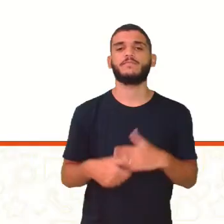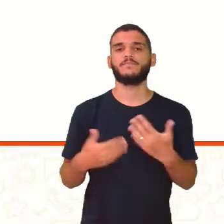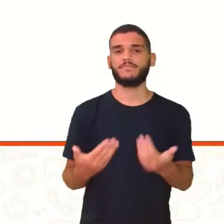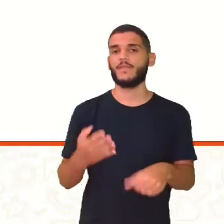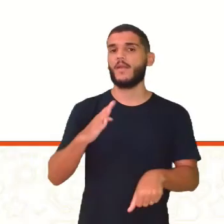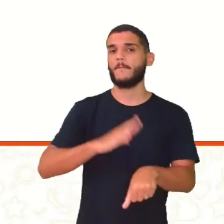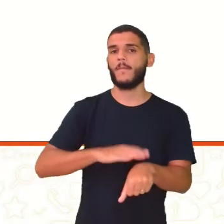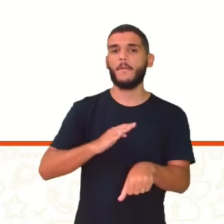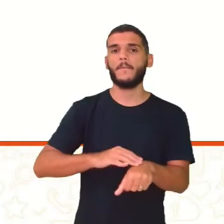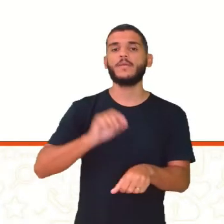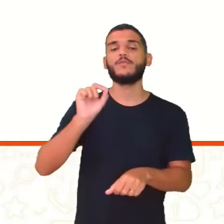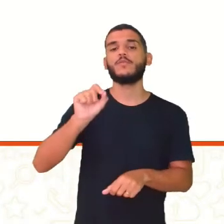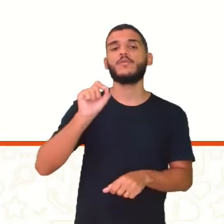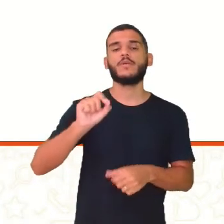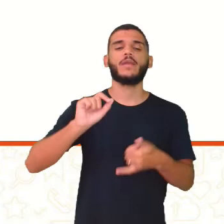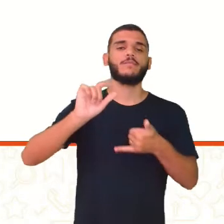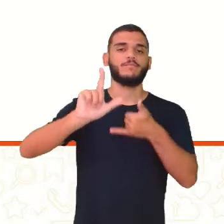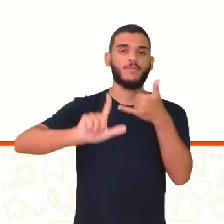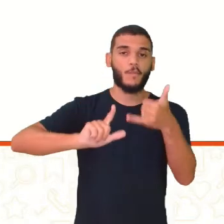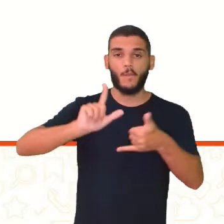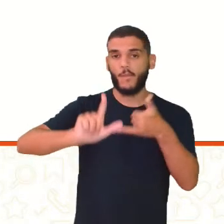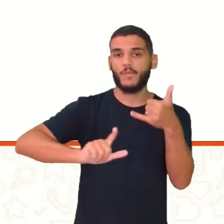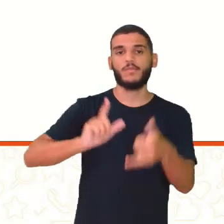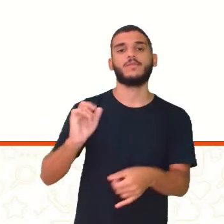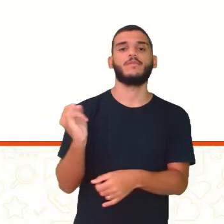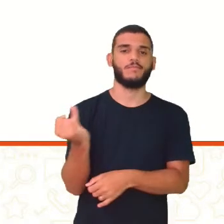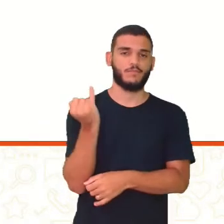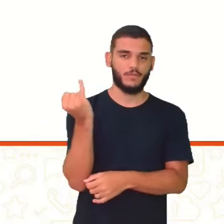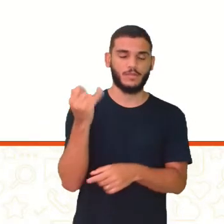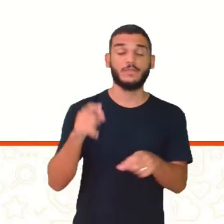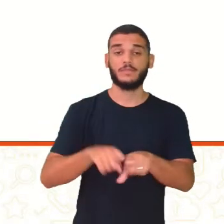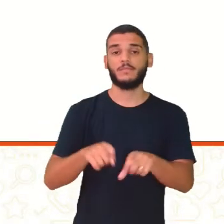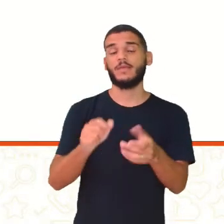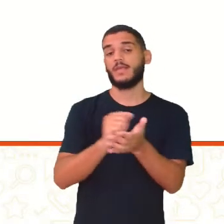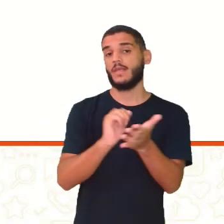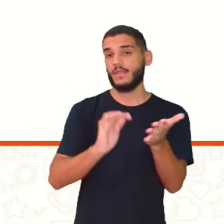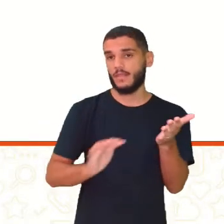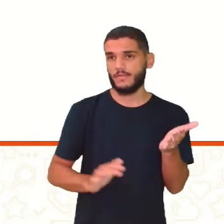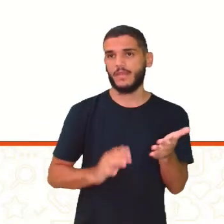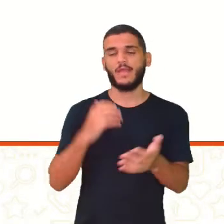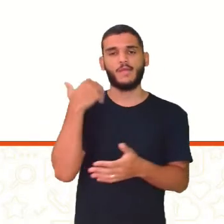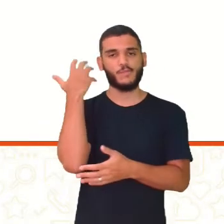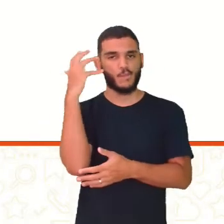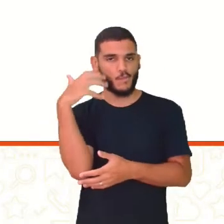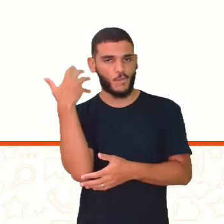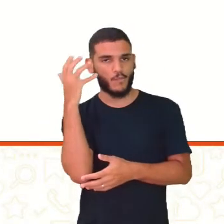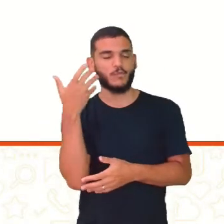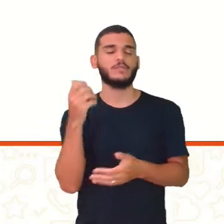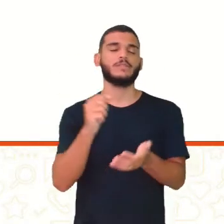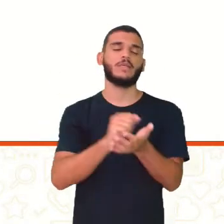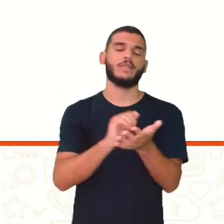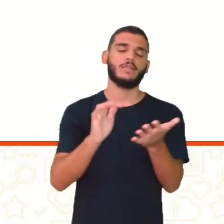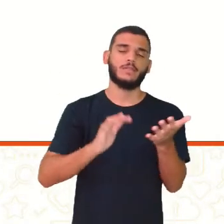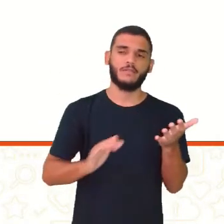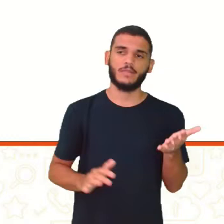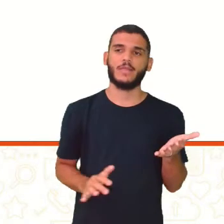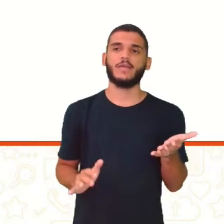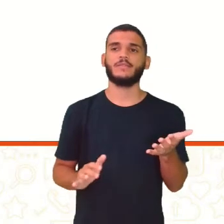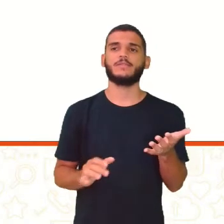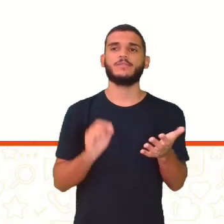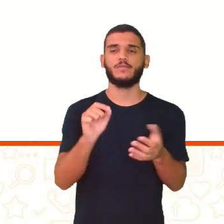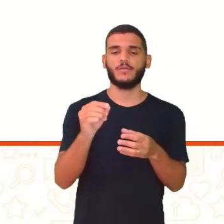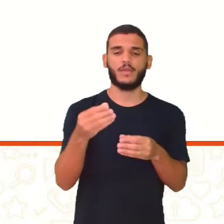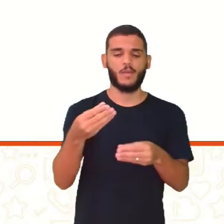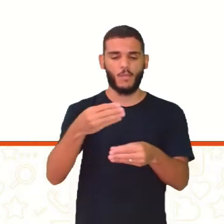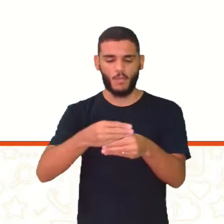Momentos lúdicos são importantes. Atividades de música, atividades de